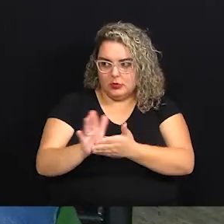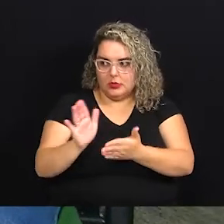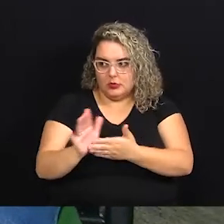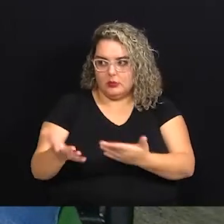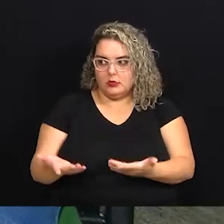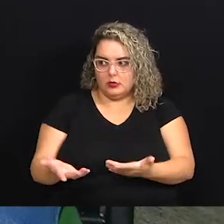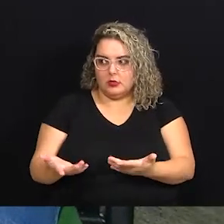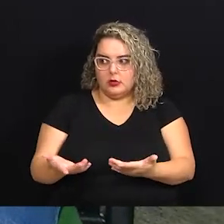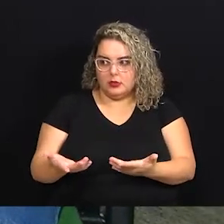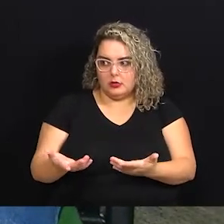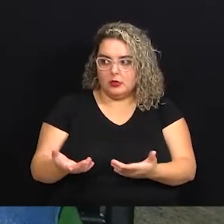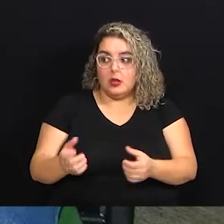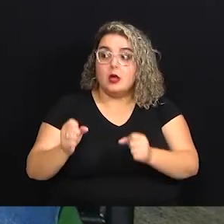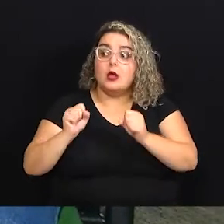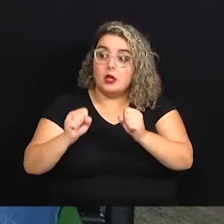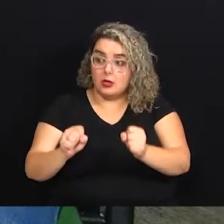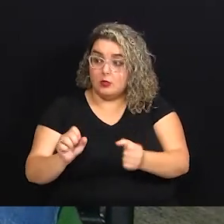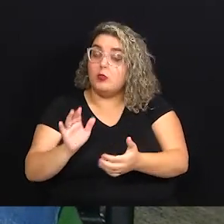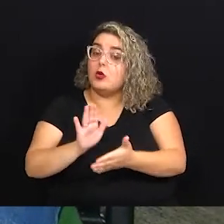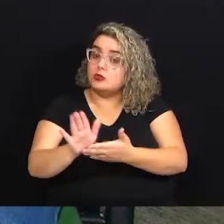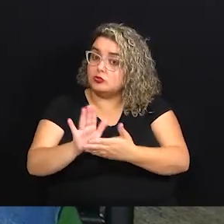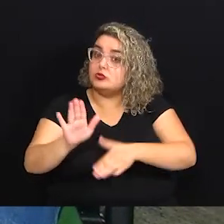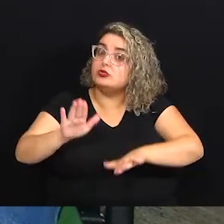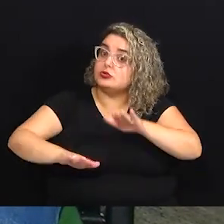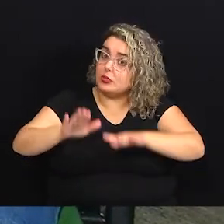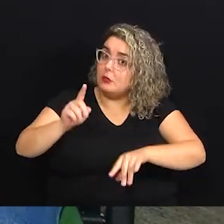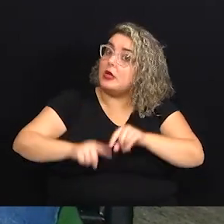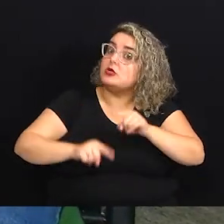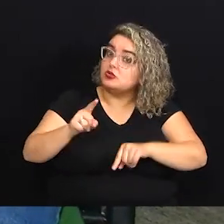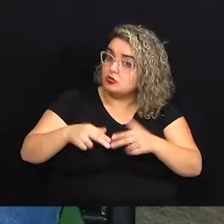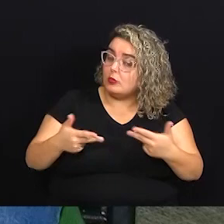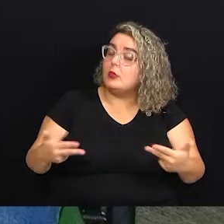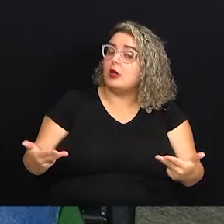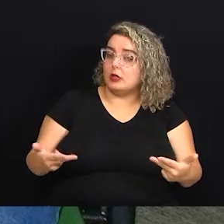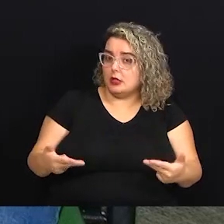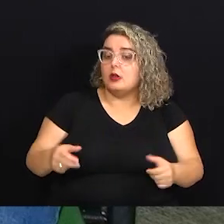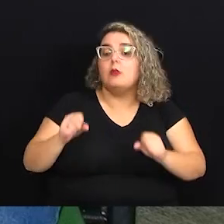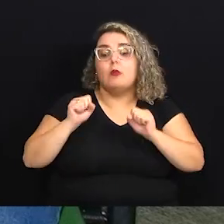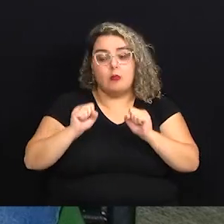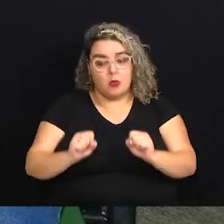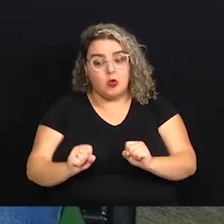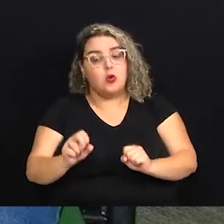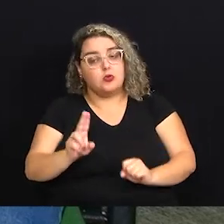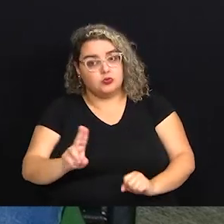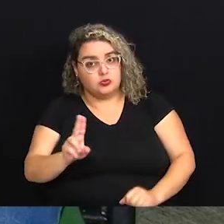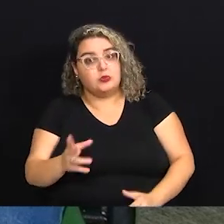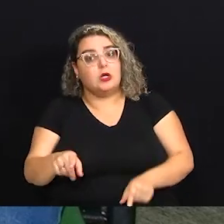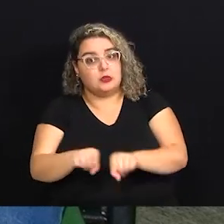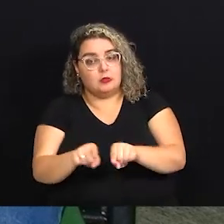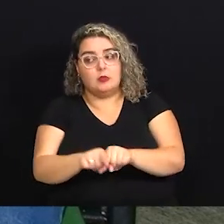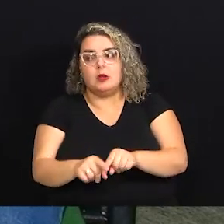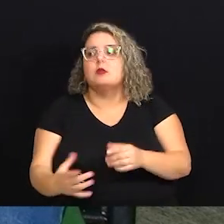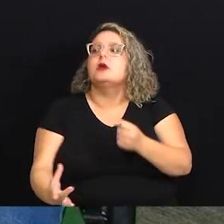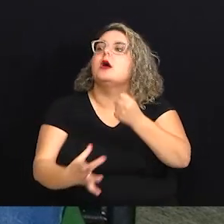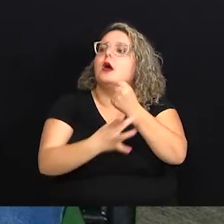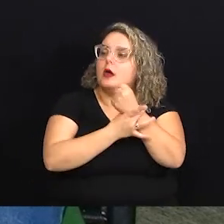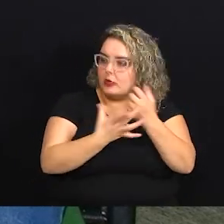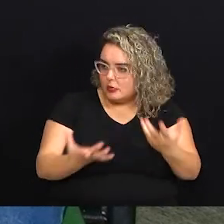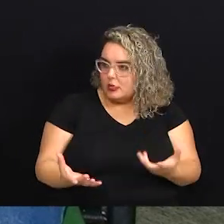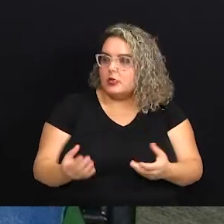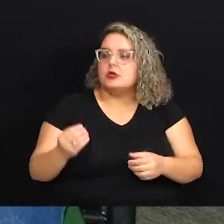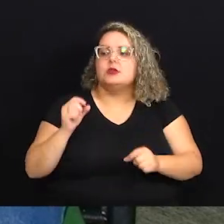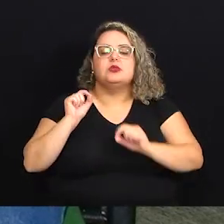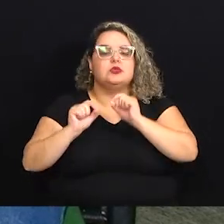na tomada, não está consumindo? Não, ele pode consumir, depende muito do aparelho. Esse aparelho pode consumir. E o ideal também para a